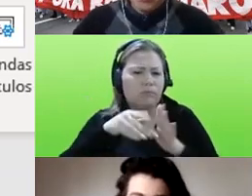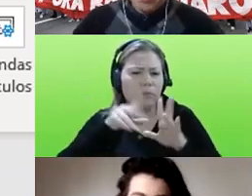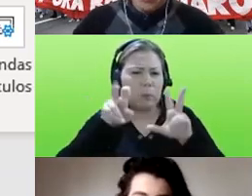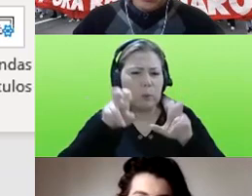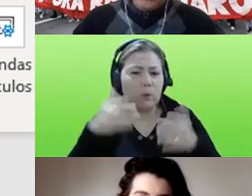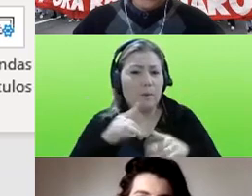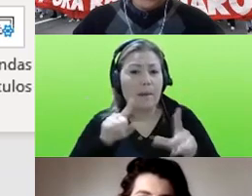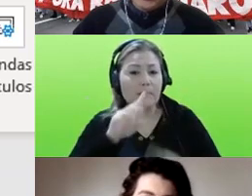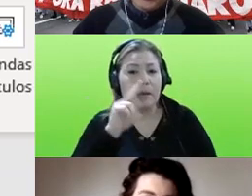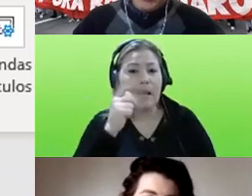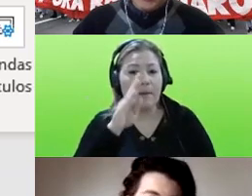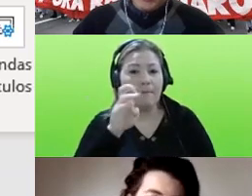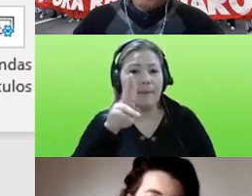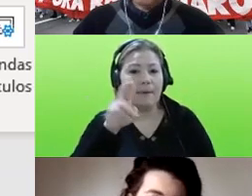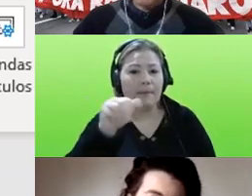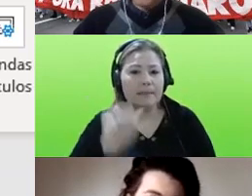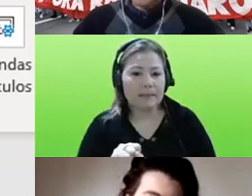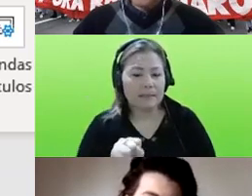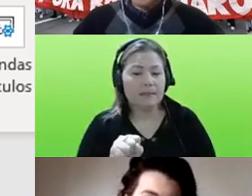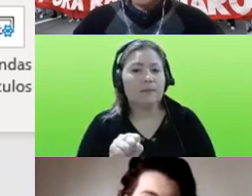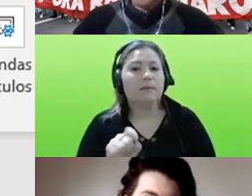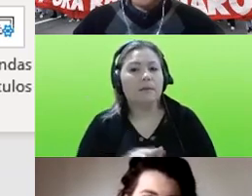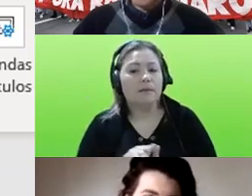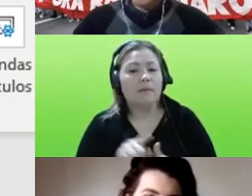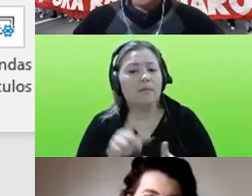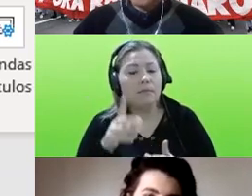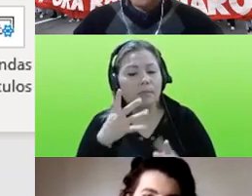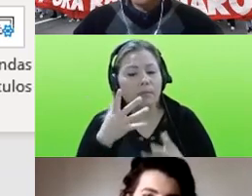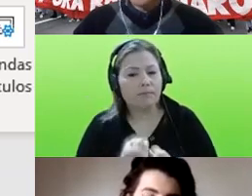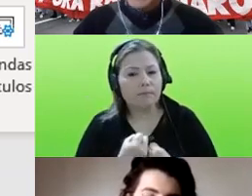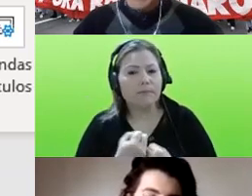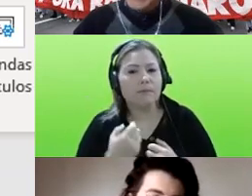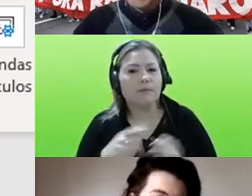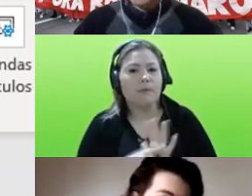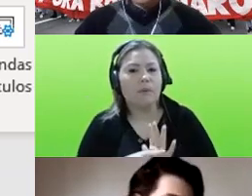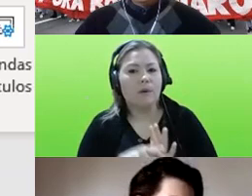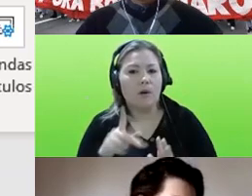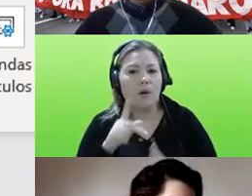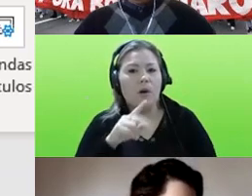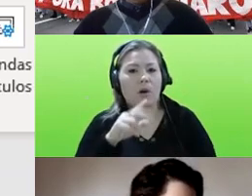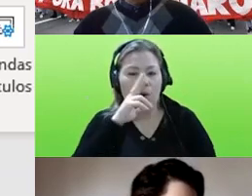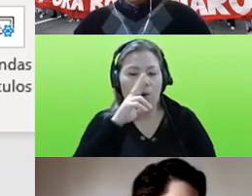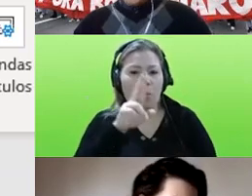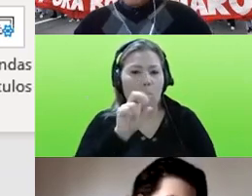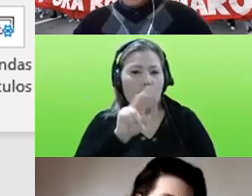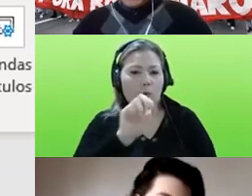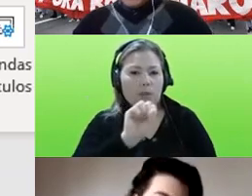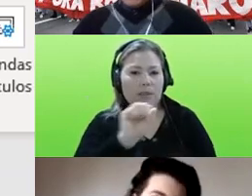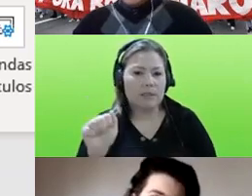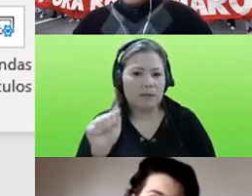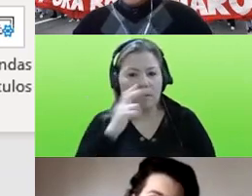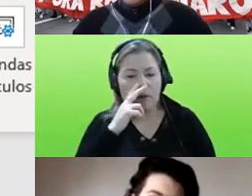Habermas se apropriou da concepção husserliana de mundo da